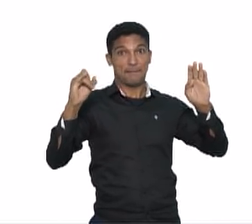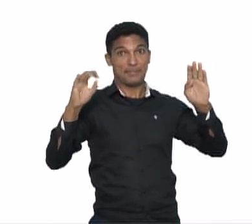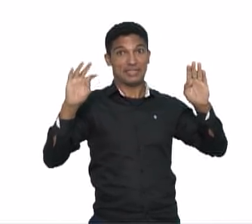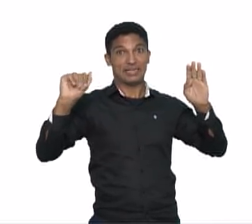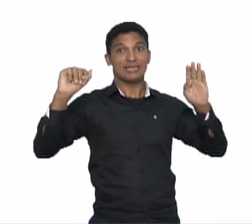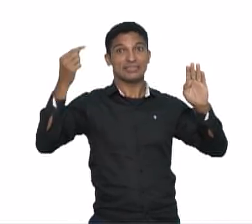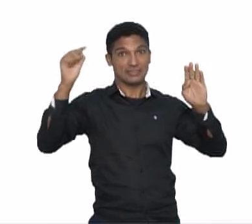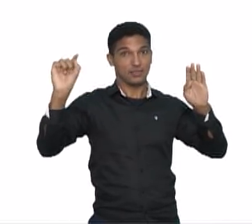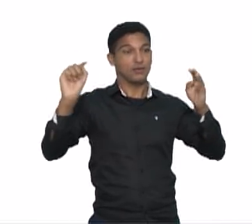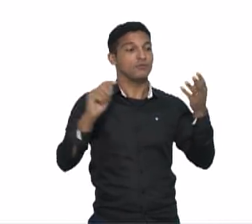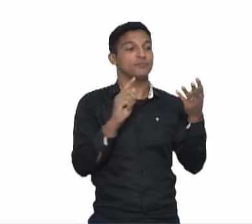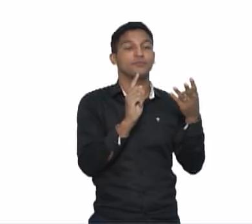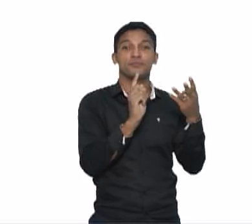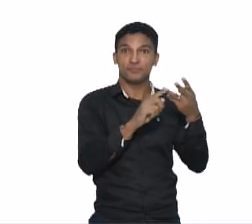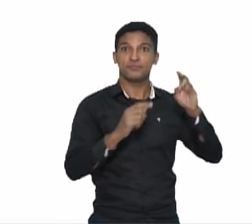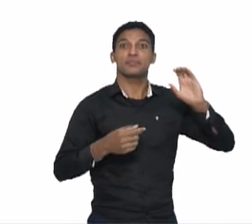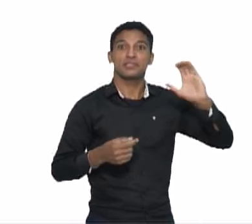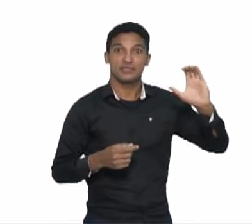letra C,